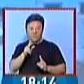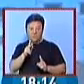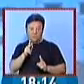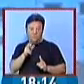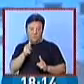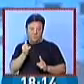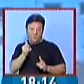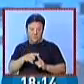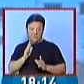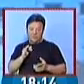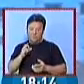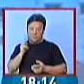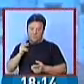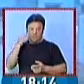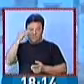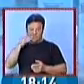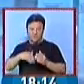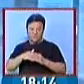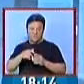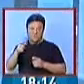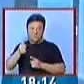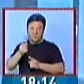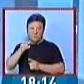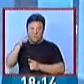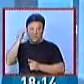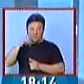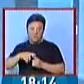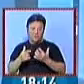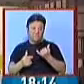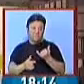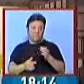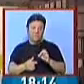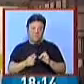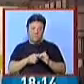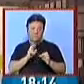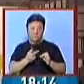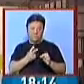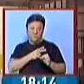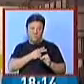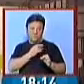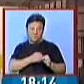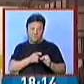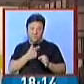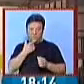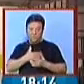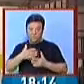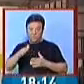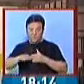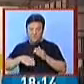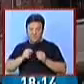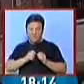São 40 anos de ensino superior na Beira Interior e 28 de universidade. Uma longa caminhada